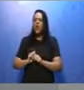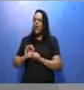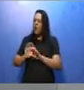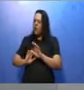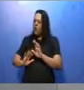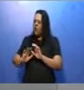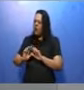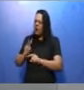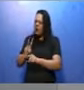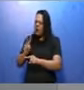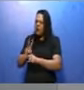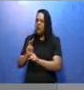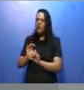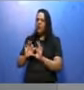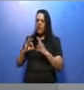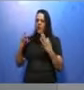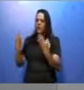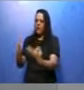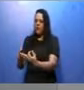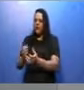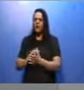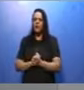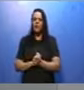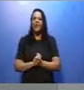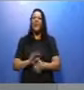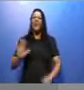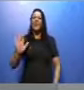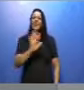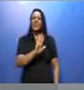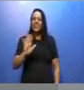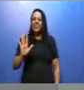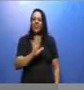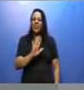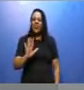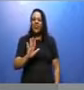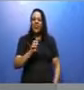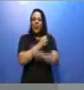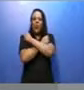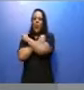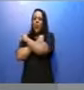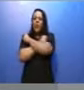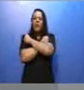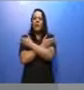familiares. E vamos seguir em frente. Até uma próxima videoaula. Um grande abraço.